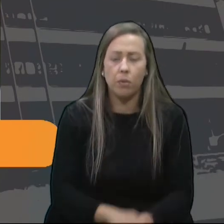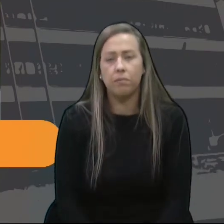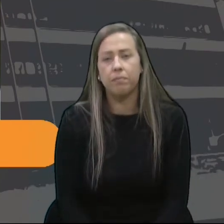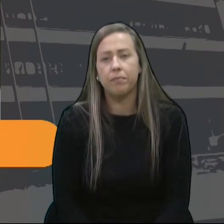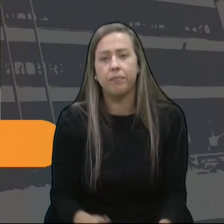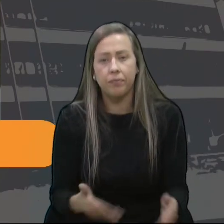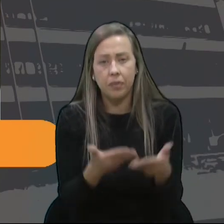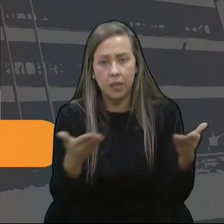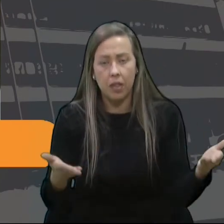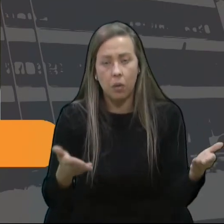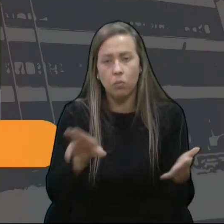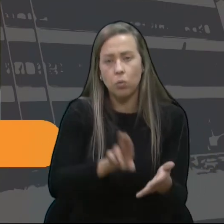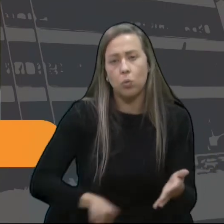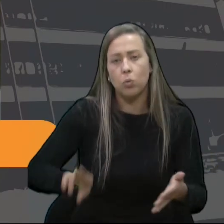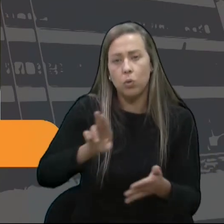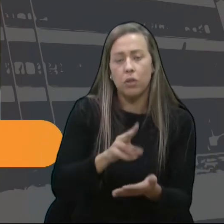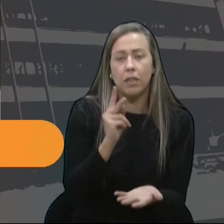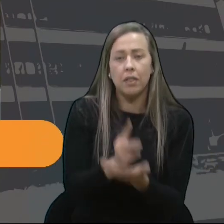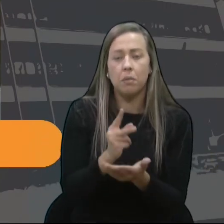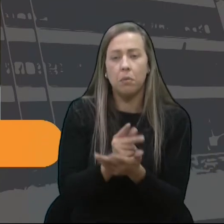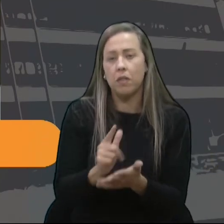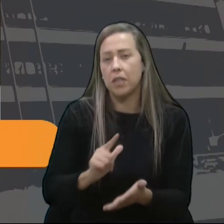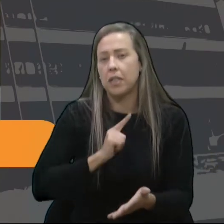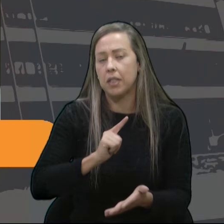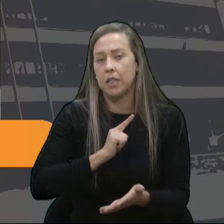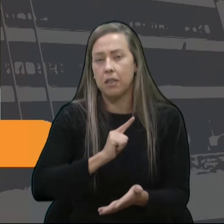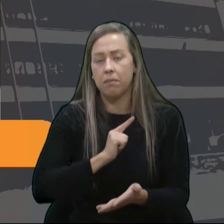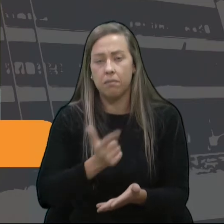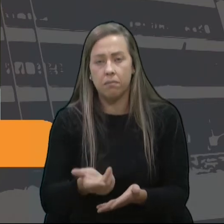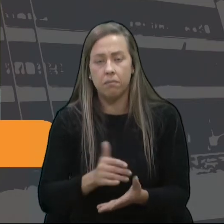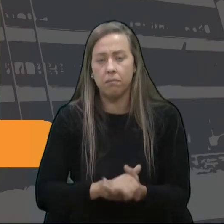Então, esse uso sempre haverá.